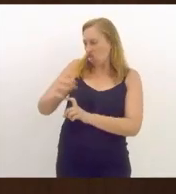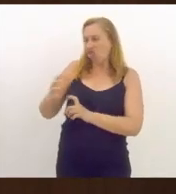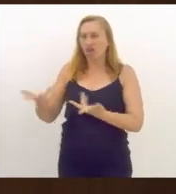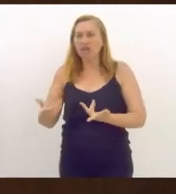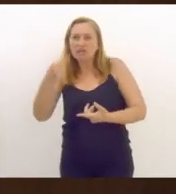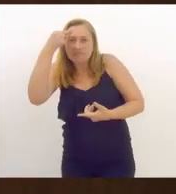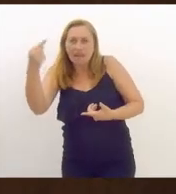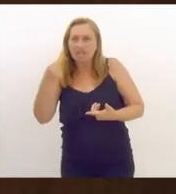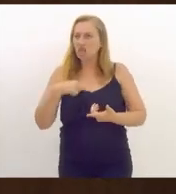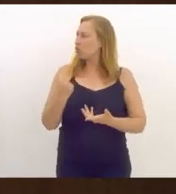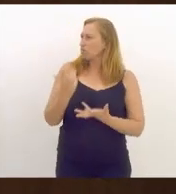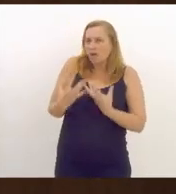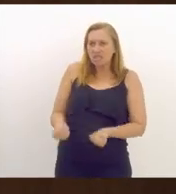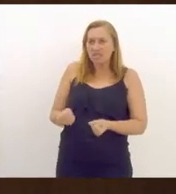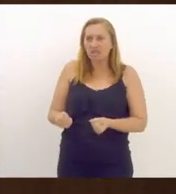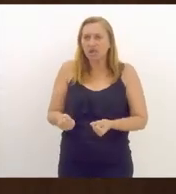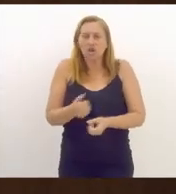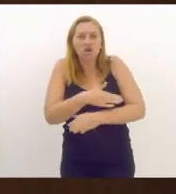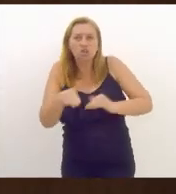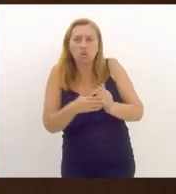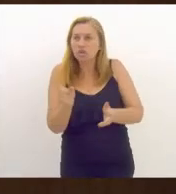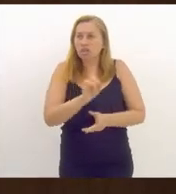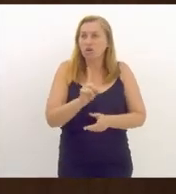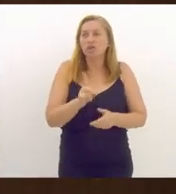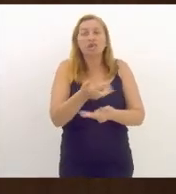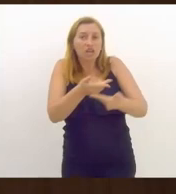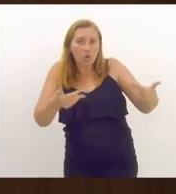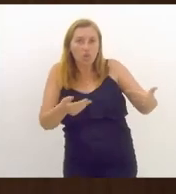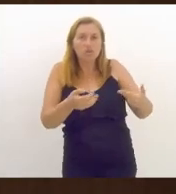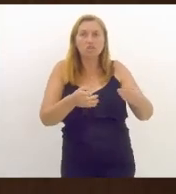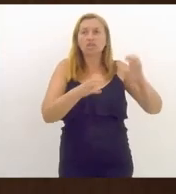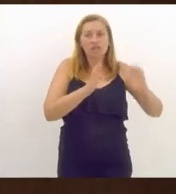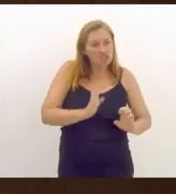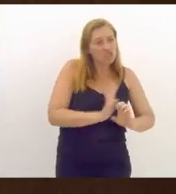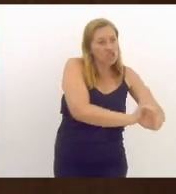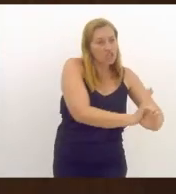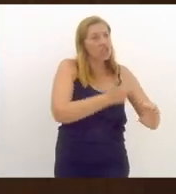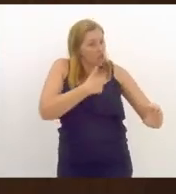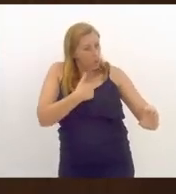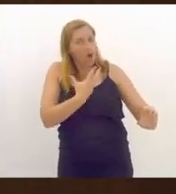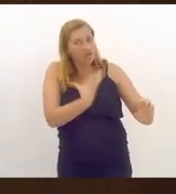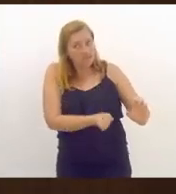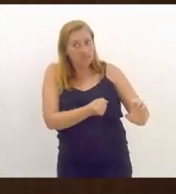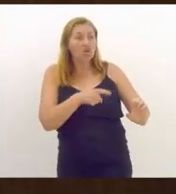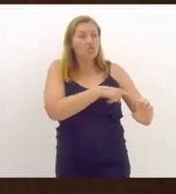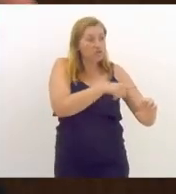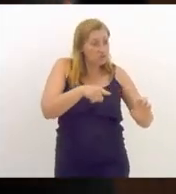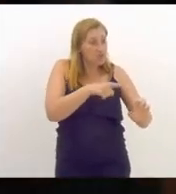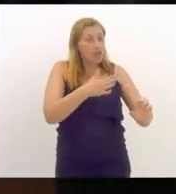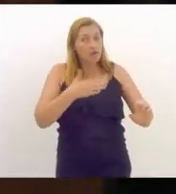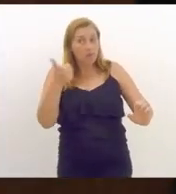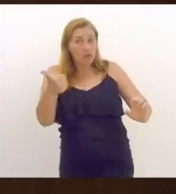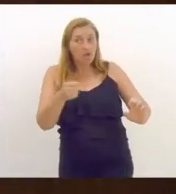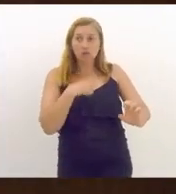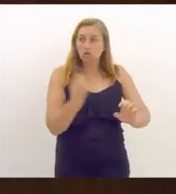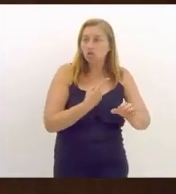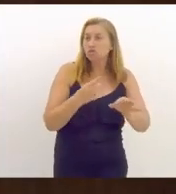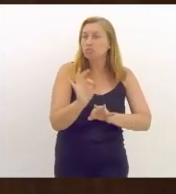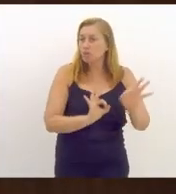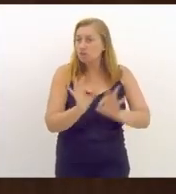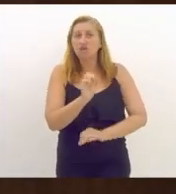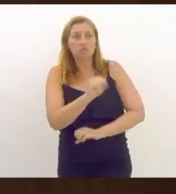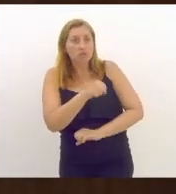ideias não é a todos não são todas não porque tem coisas da esquerda que eu aceito vocês melhoram muito nossos projetos